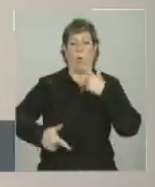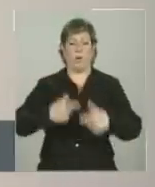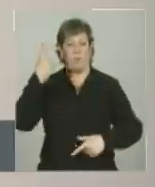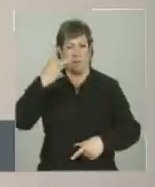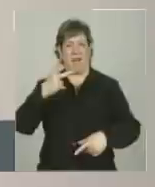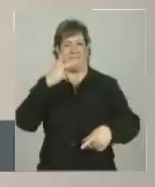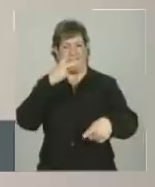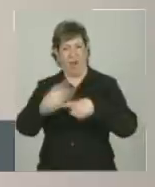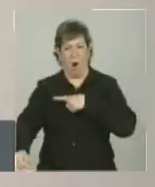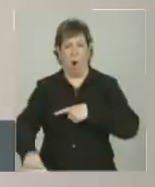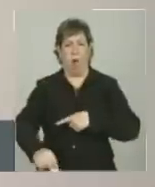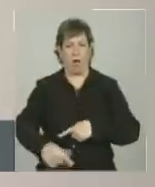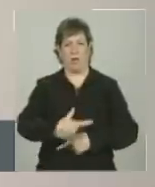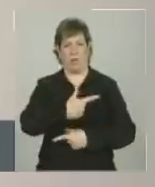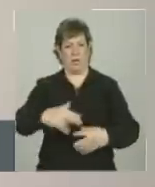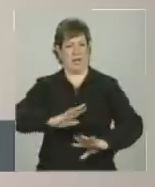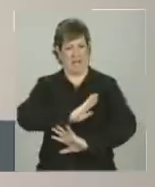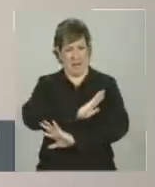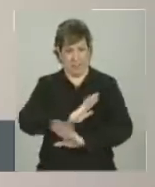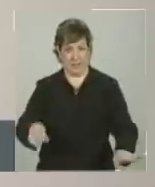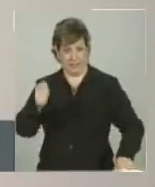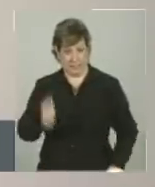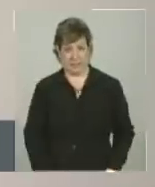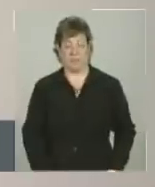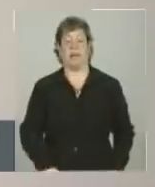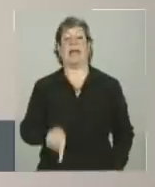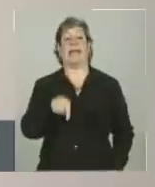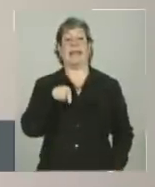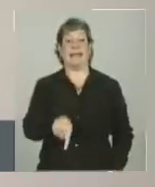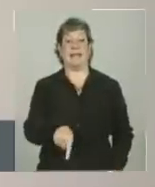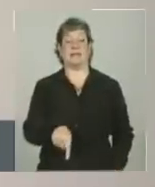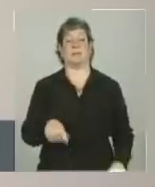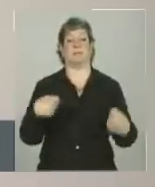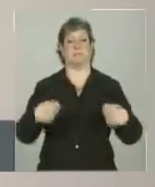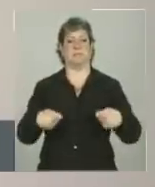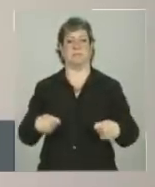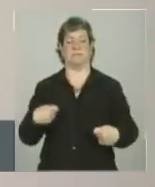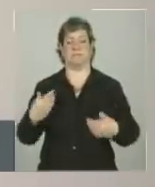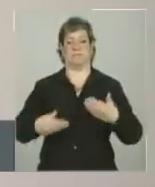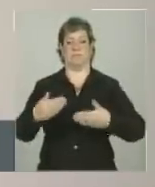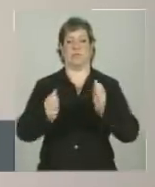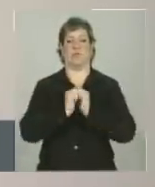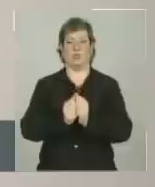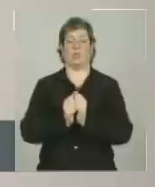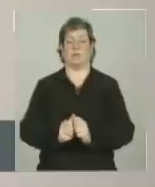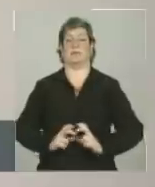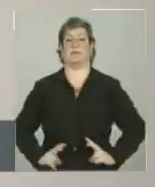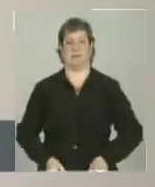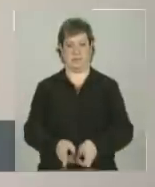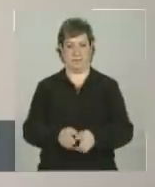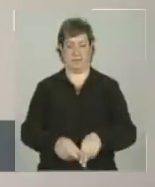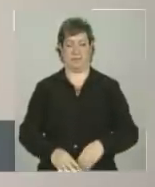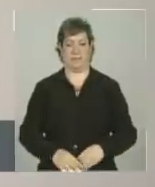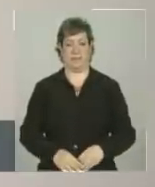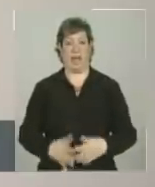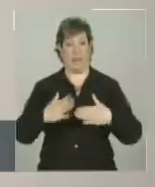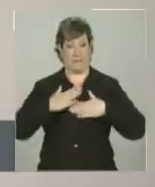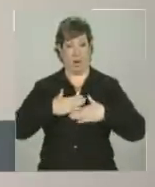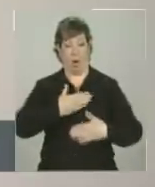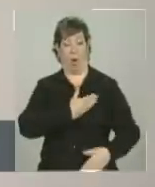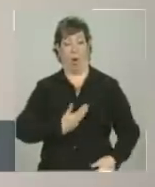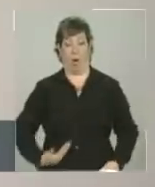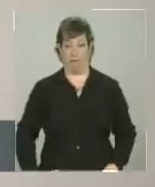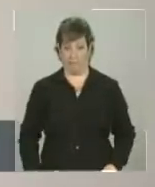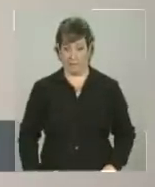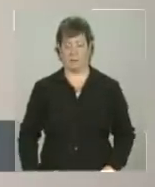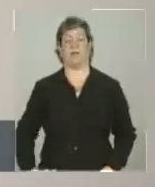são duas faces da mesma moeda e têm que caminhar juntas. Da parte do meu governo,